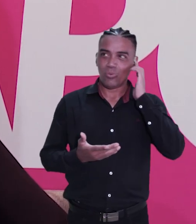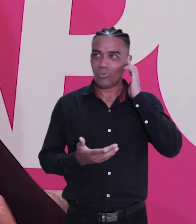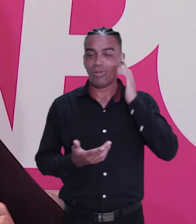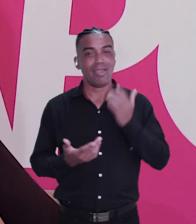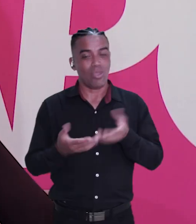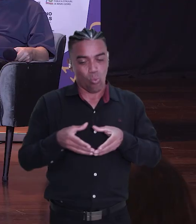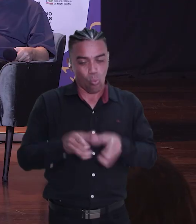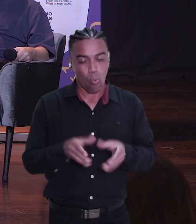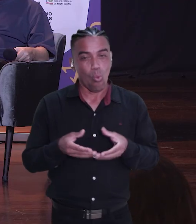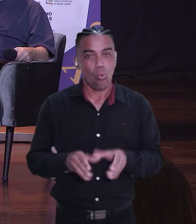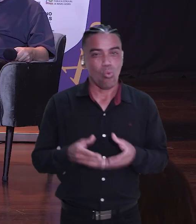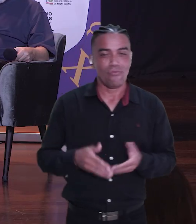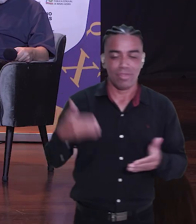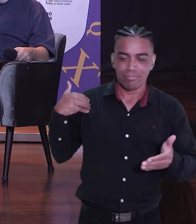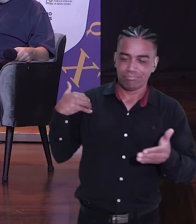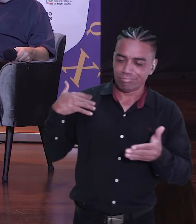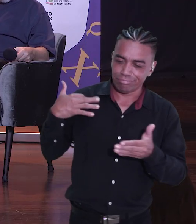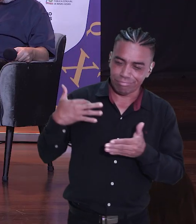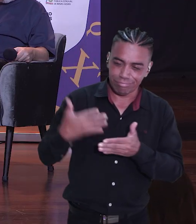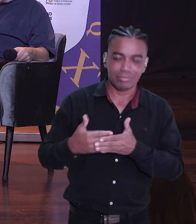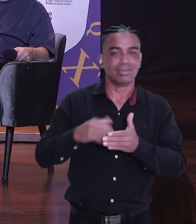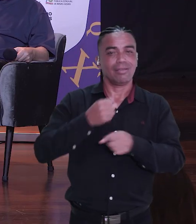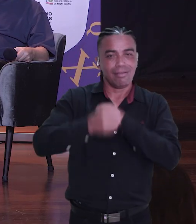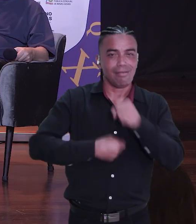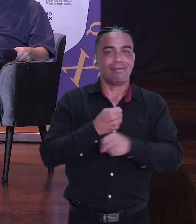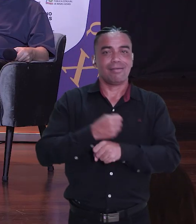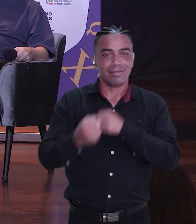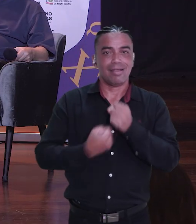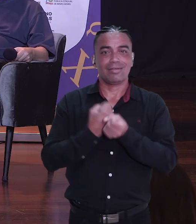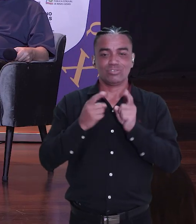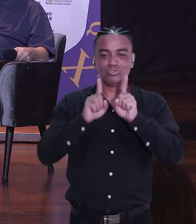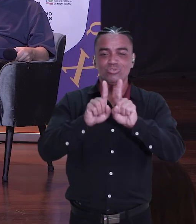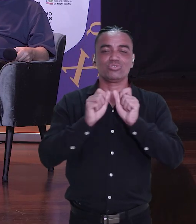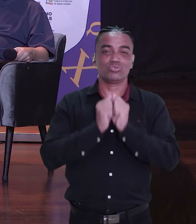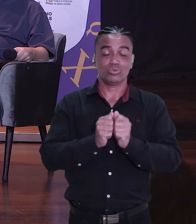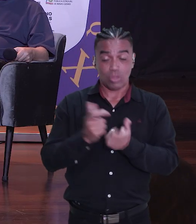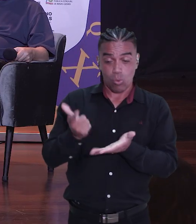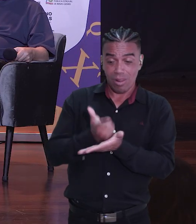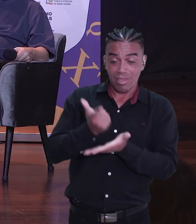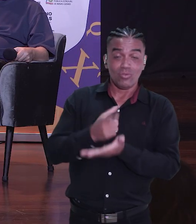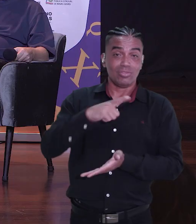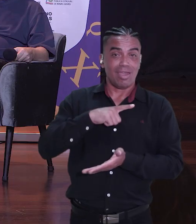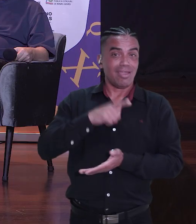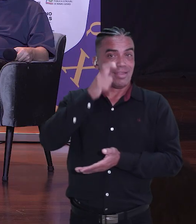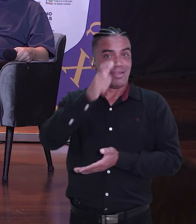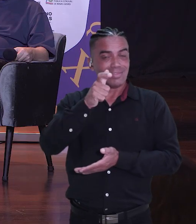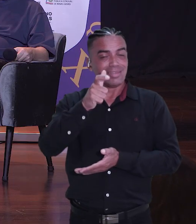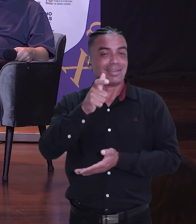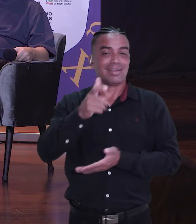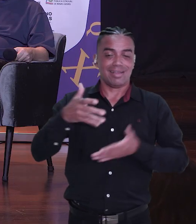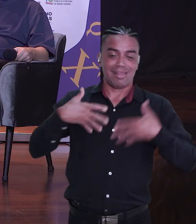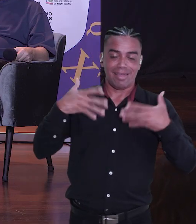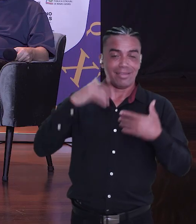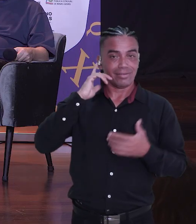E coisas assim eu convivi durante todos esses anos. Então, o livro tem esse lado